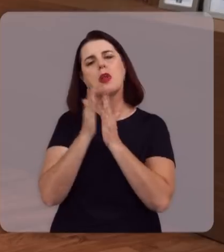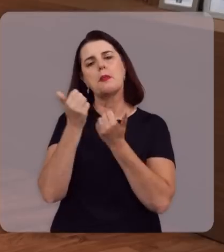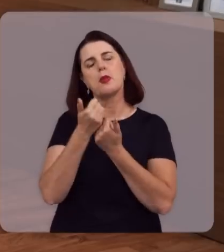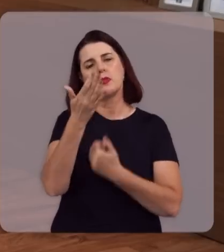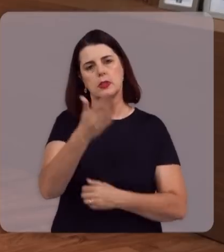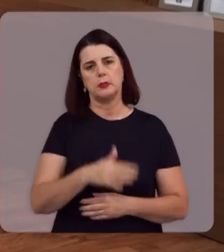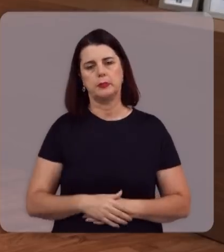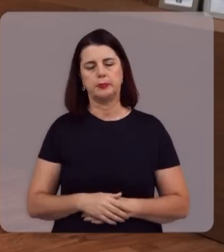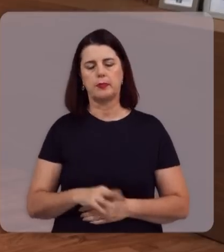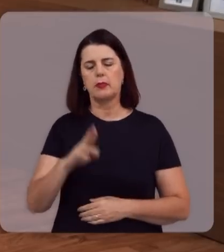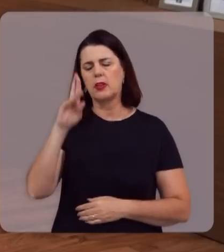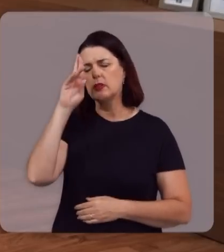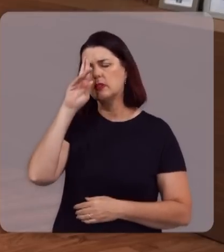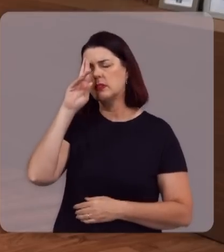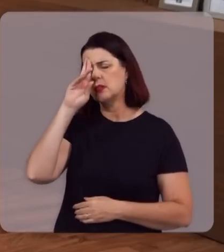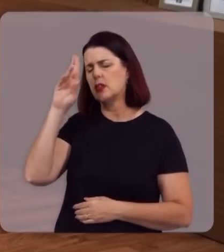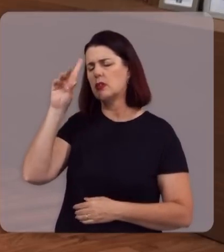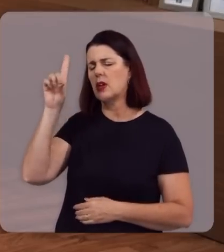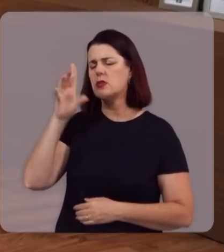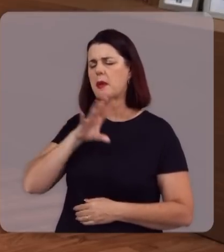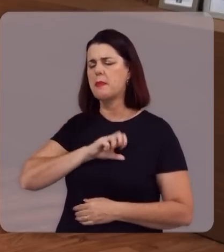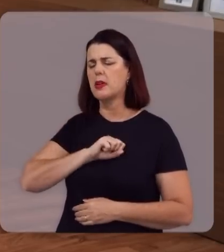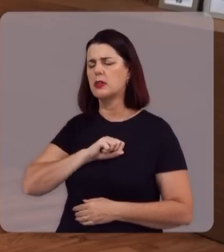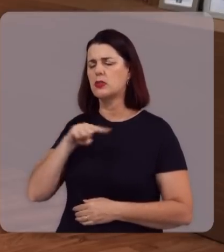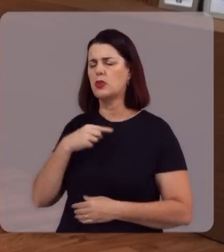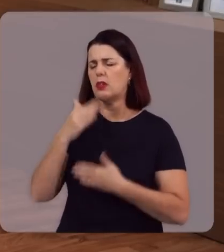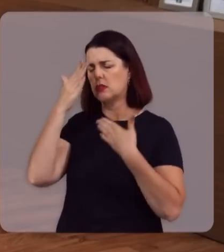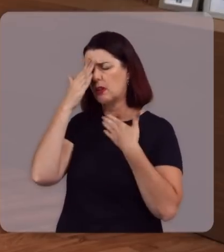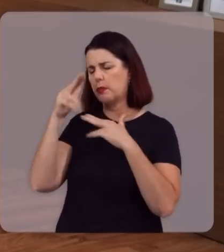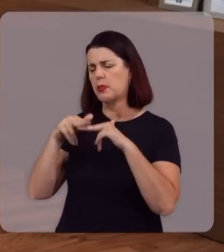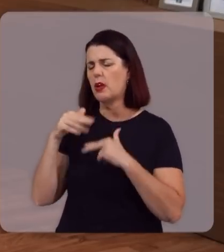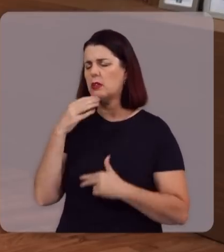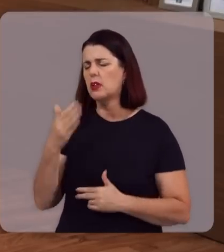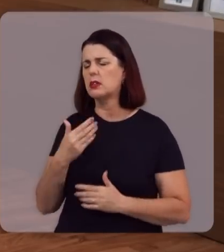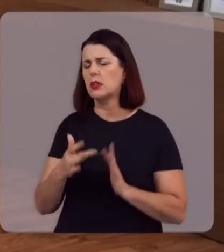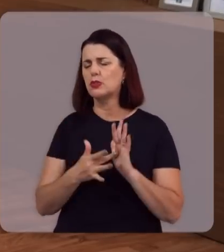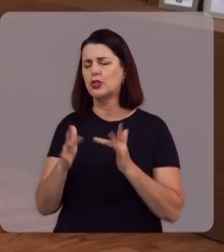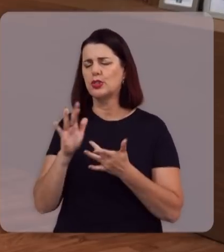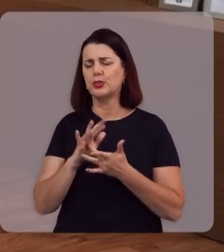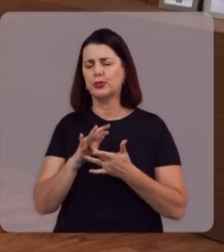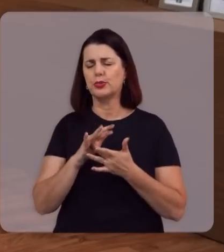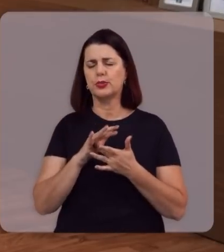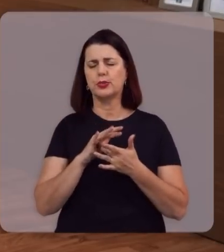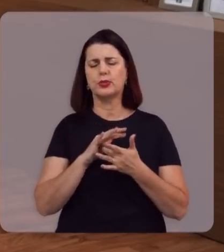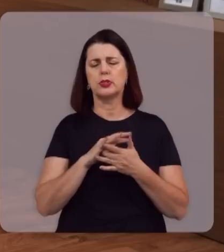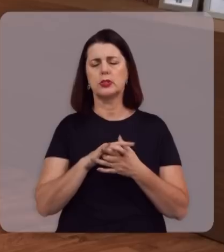você. Deus amado, nós te agradecemos pelo Natal de Jesus.